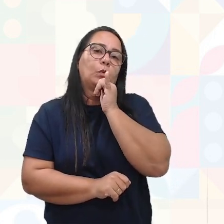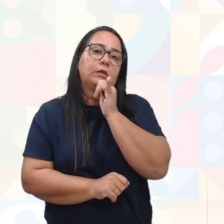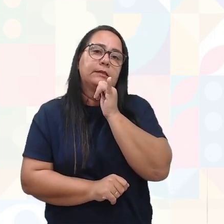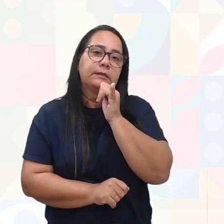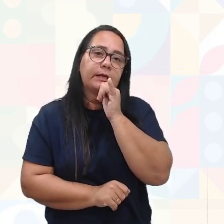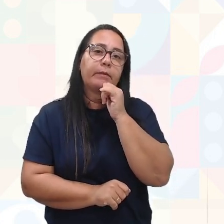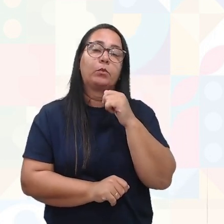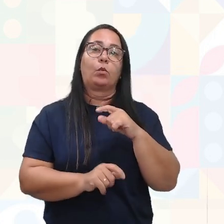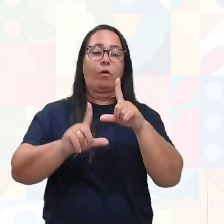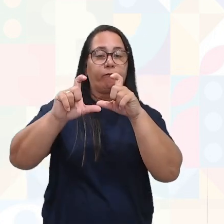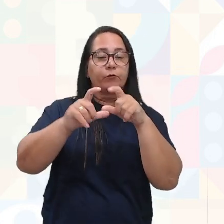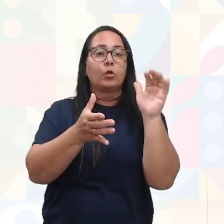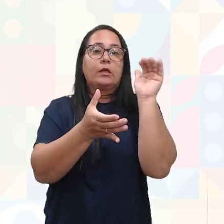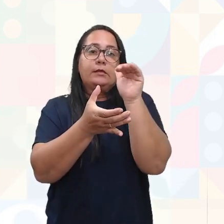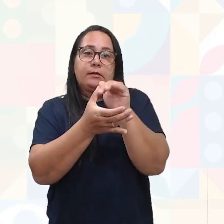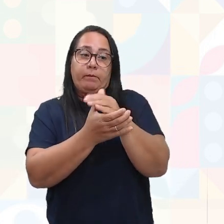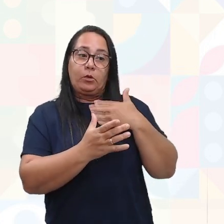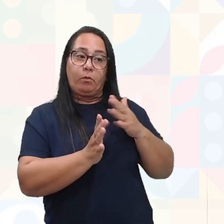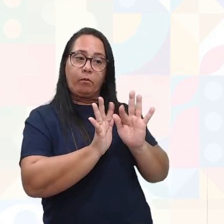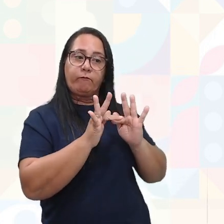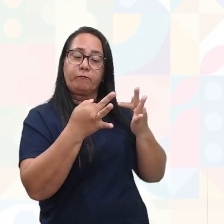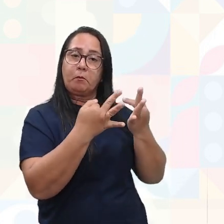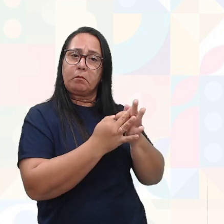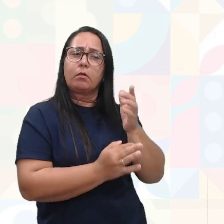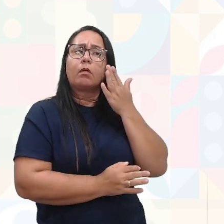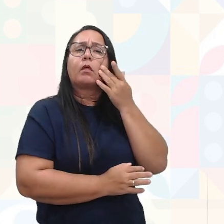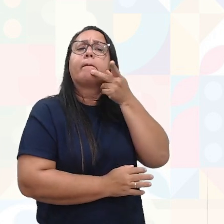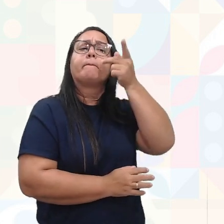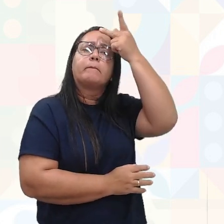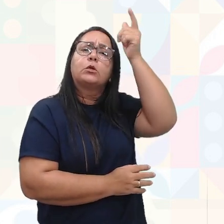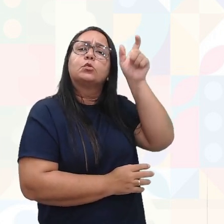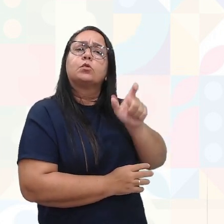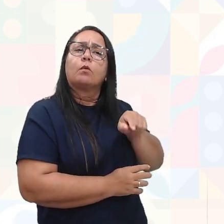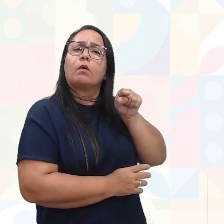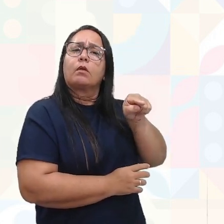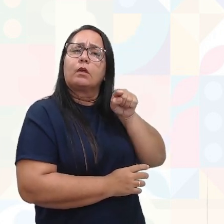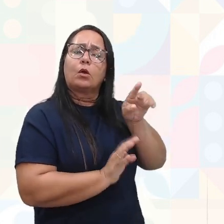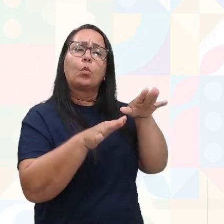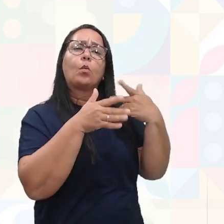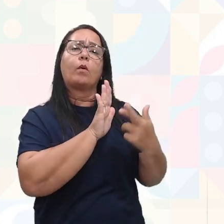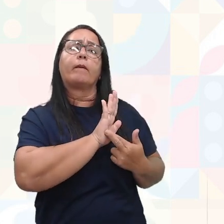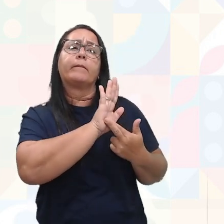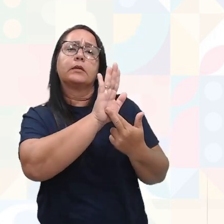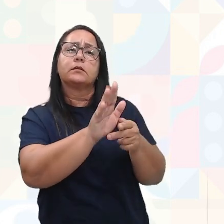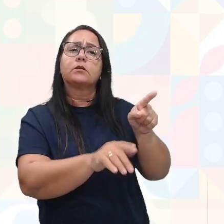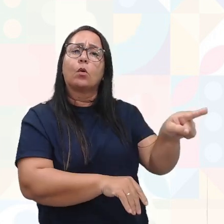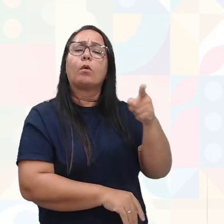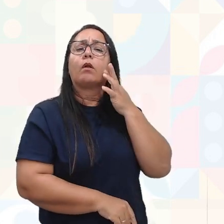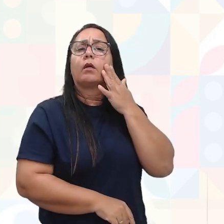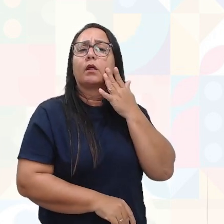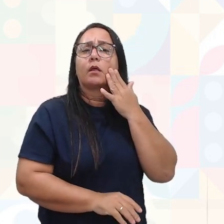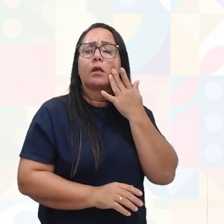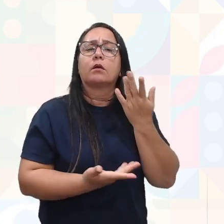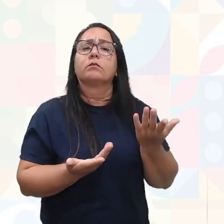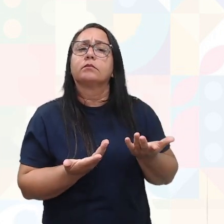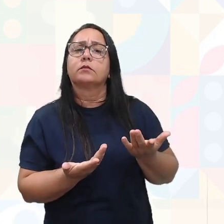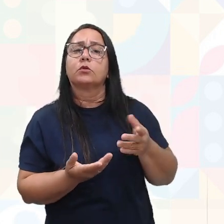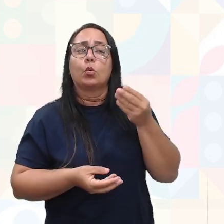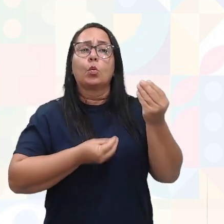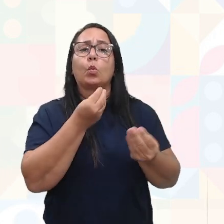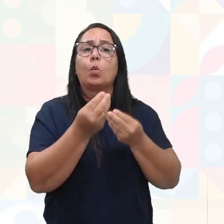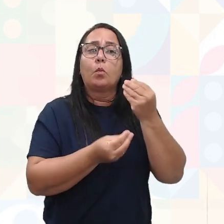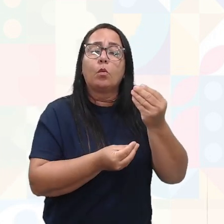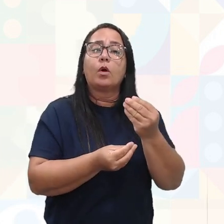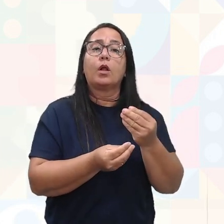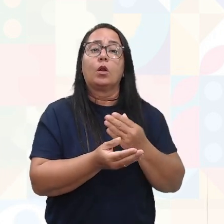de um casamento de alguém da família. Vai dizer quem era aquela pessoa, qual era a representação da pessoa naquela família, como ela chegou na